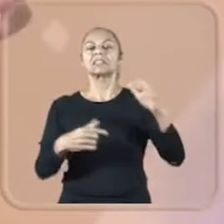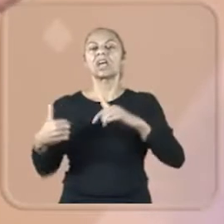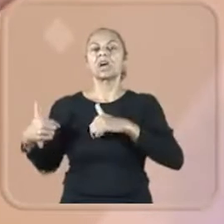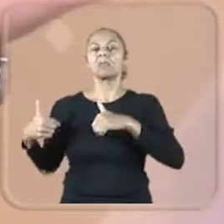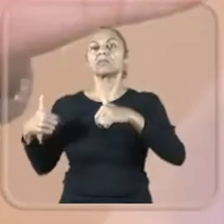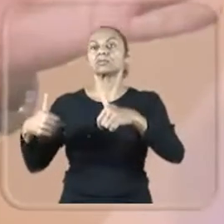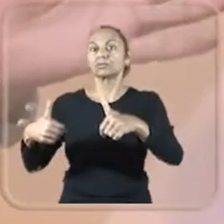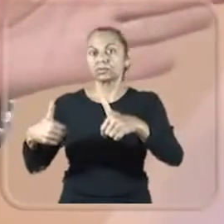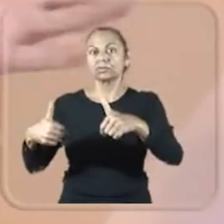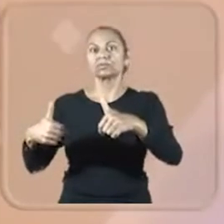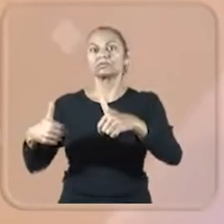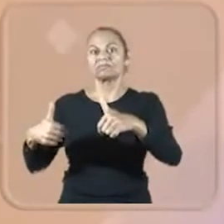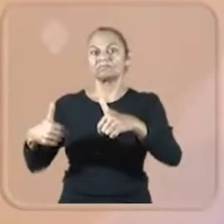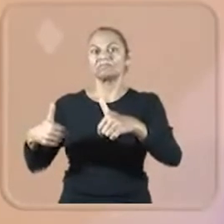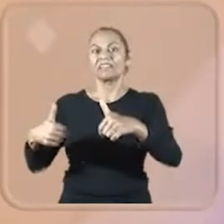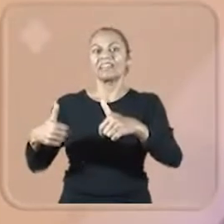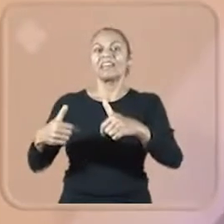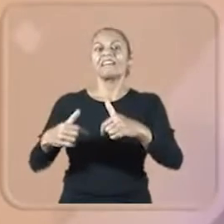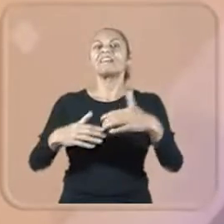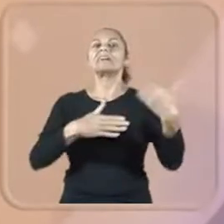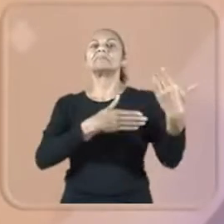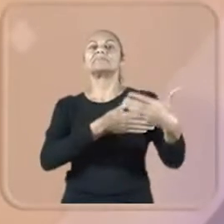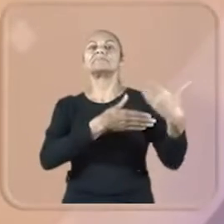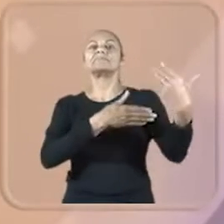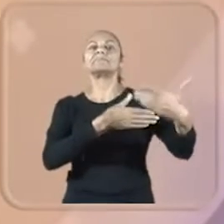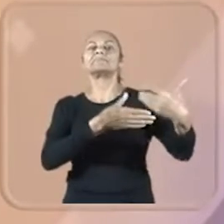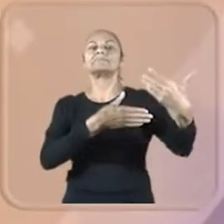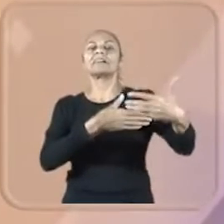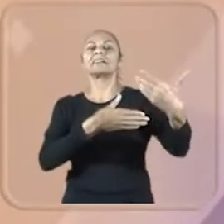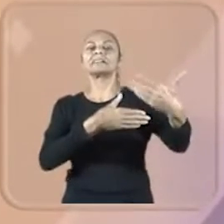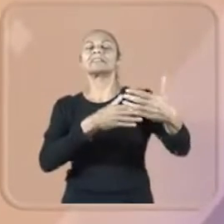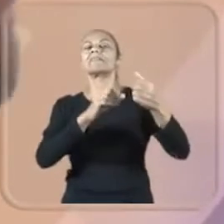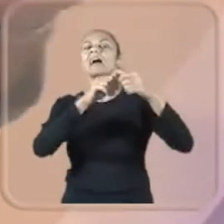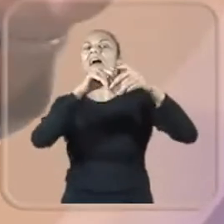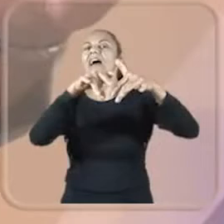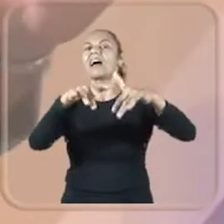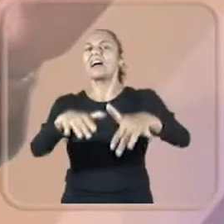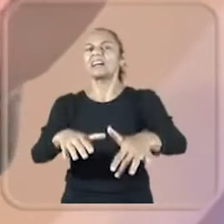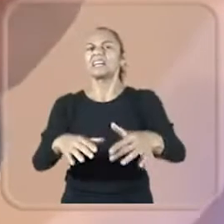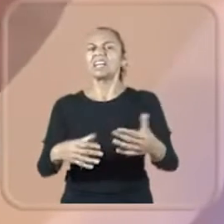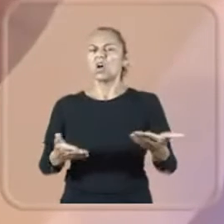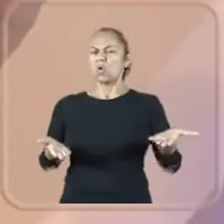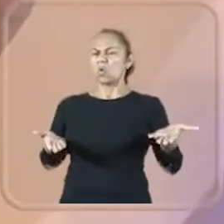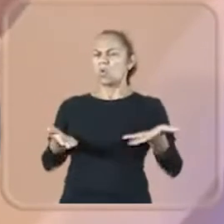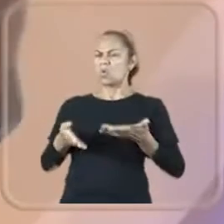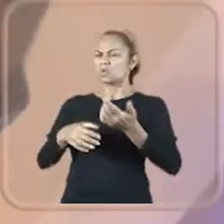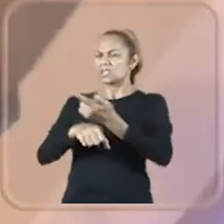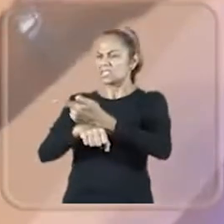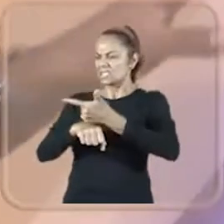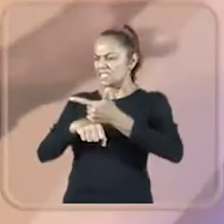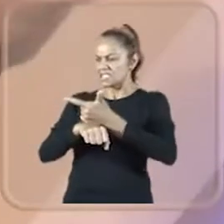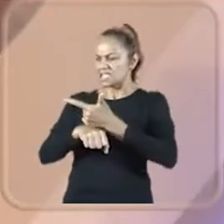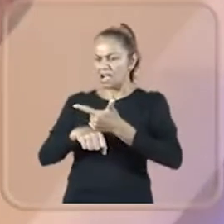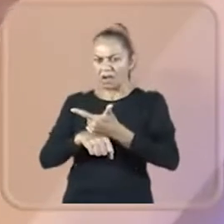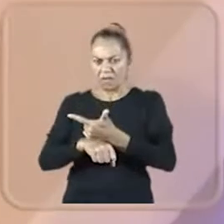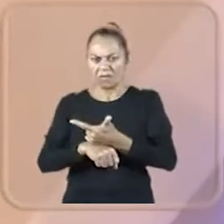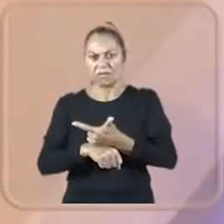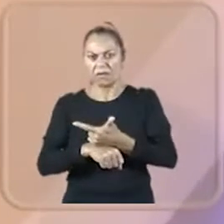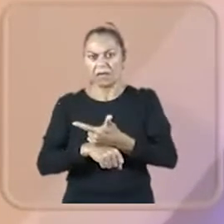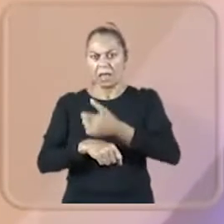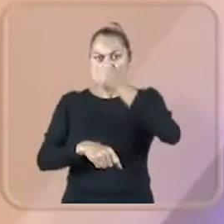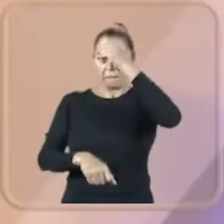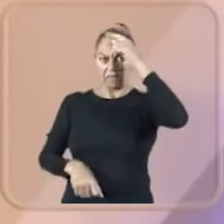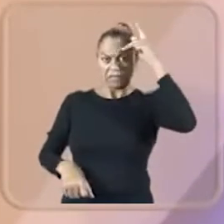uma ação que vai passar para outros mandatos, né? Não é o mandato do prefeito Euclério, não é a gestão do secretário